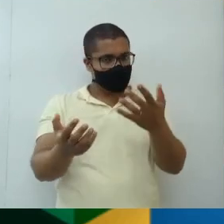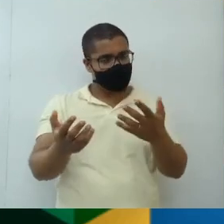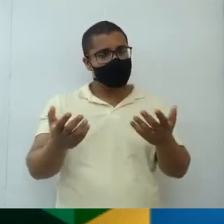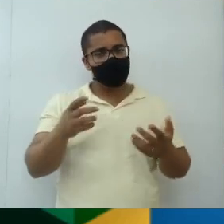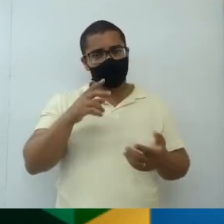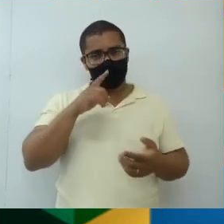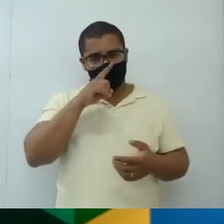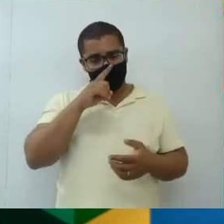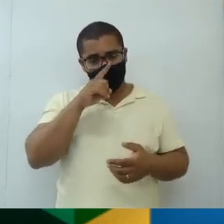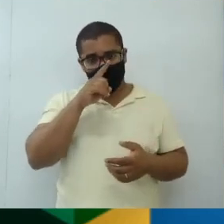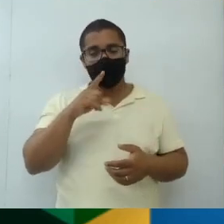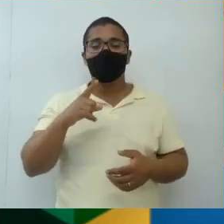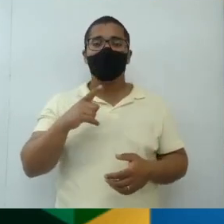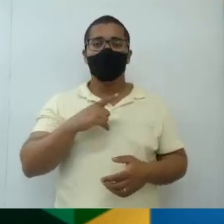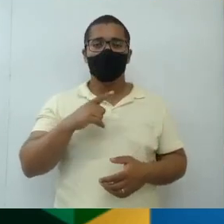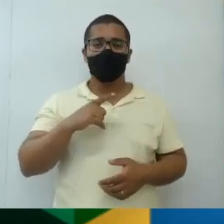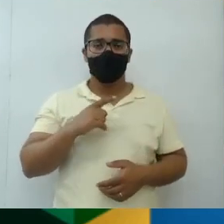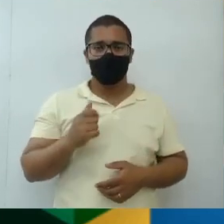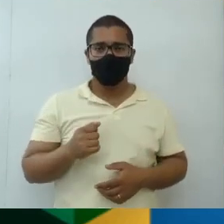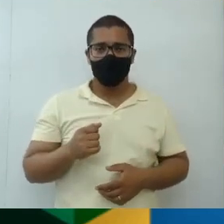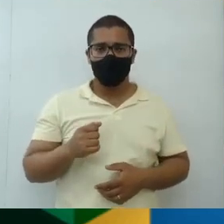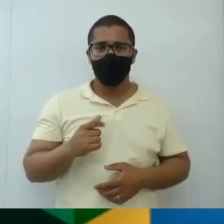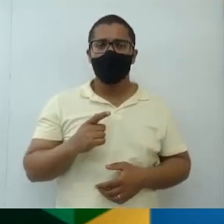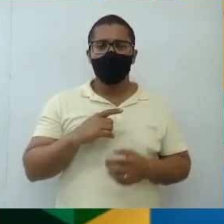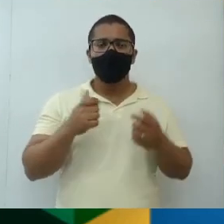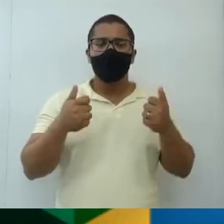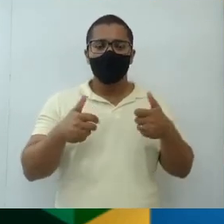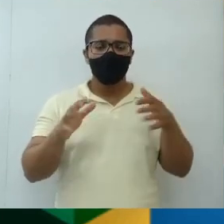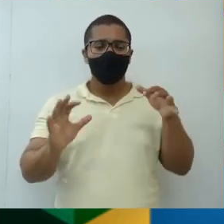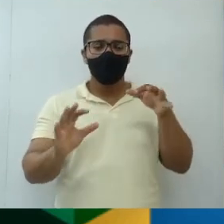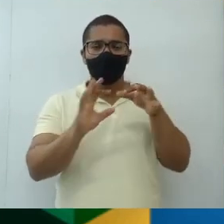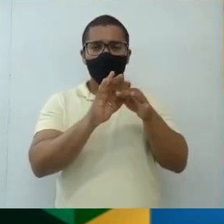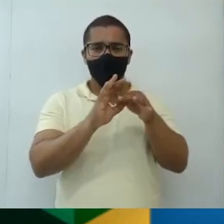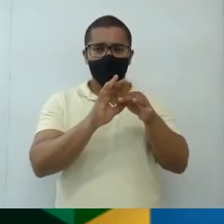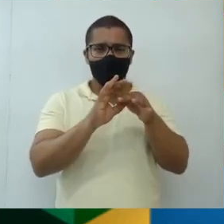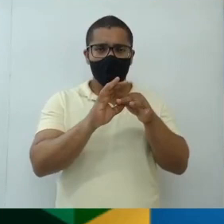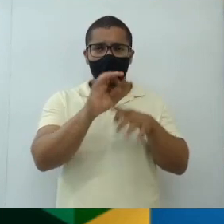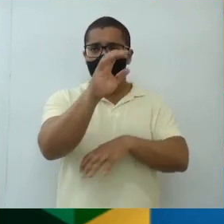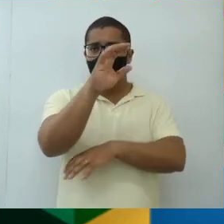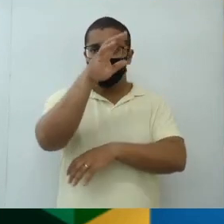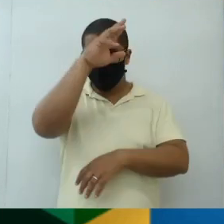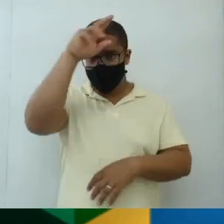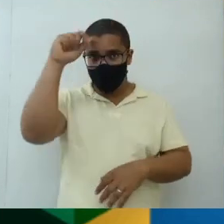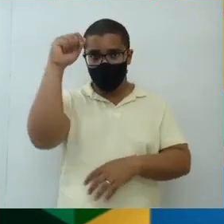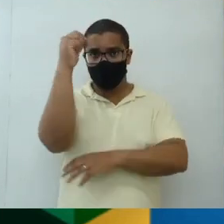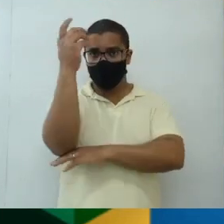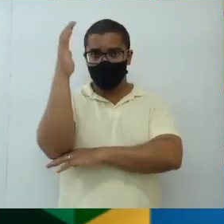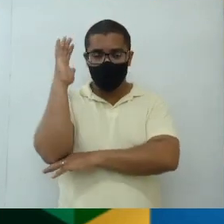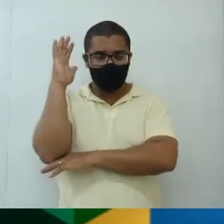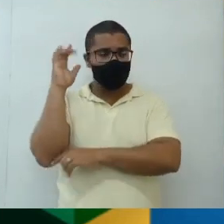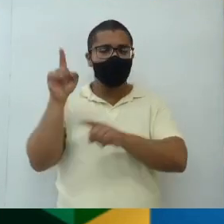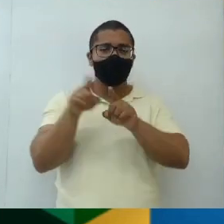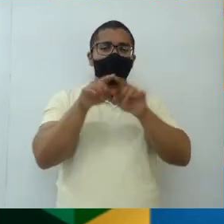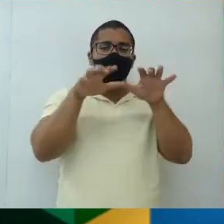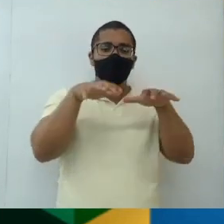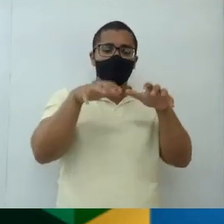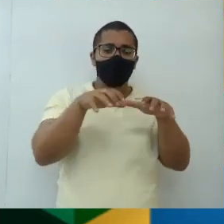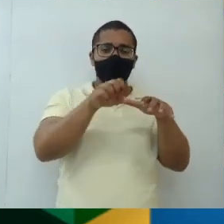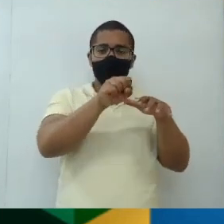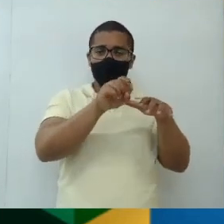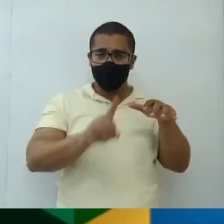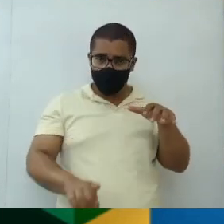relação citada no trecho a sua mente a floresta amazônica EA chuva no sudeste acontece por meio de que